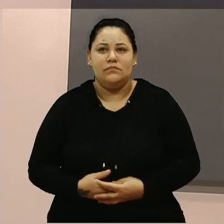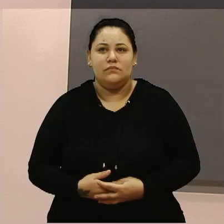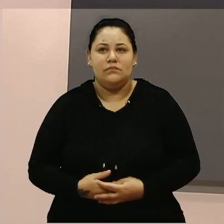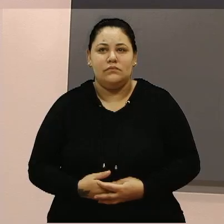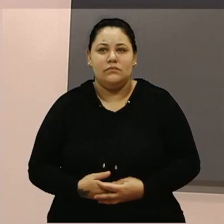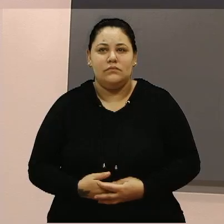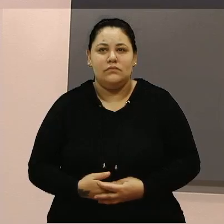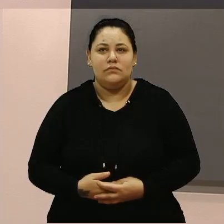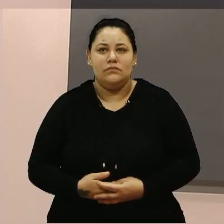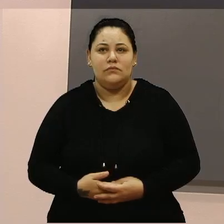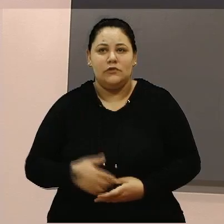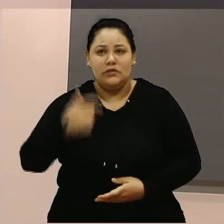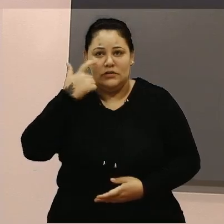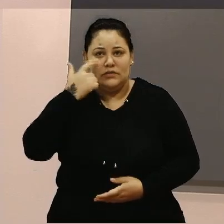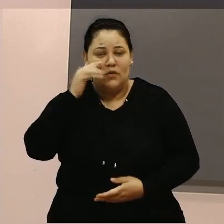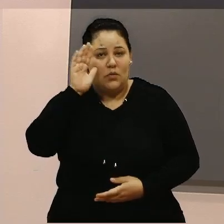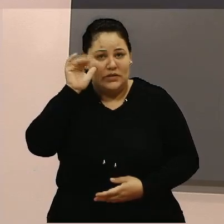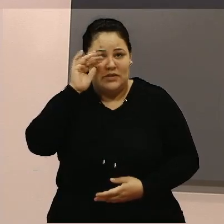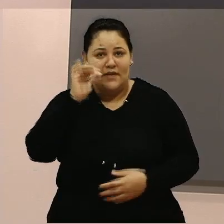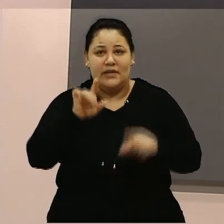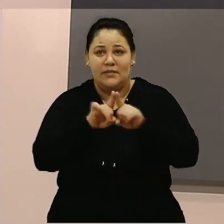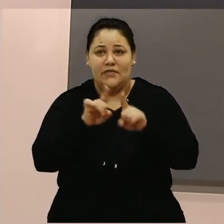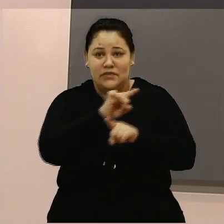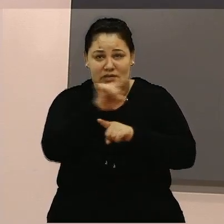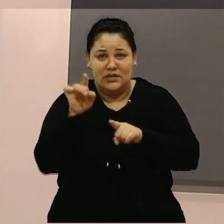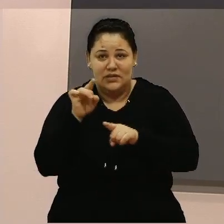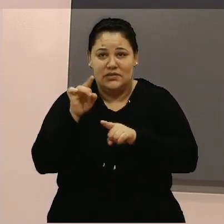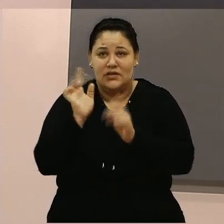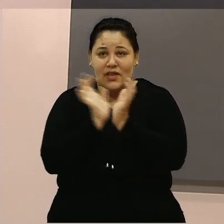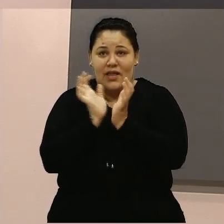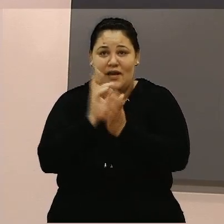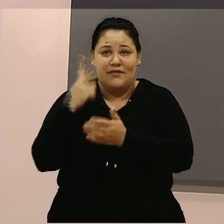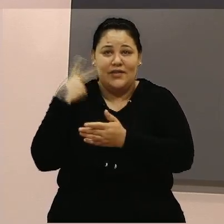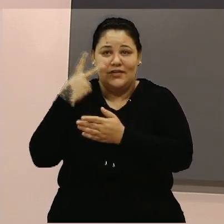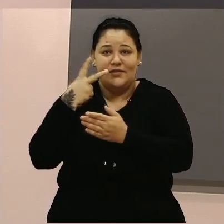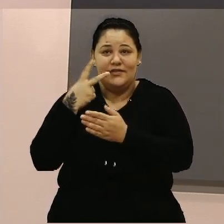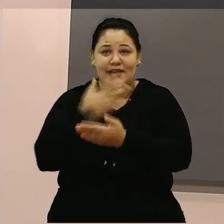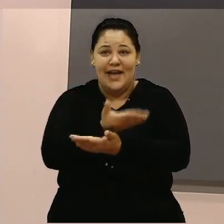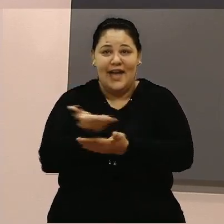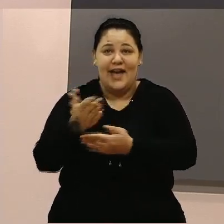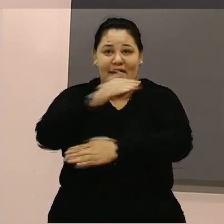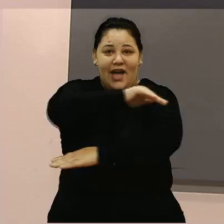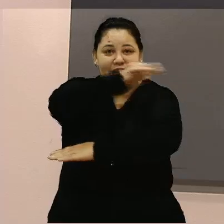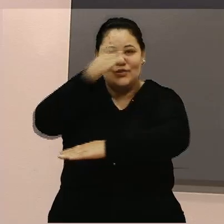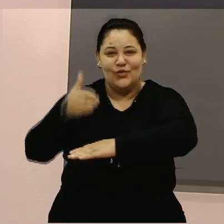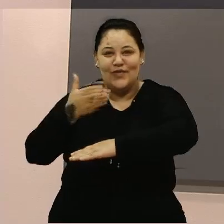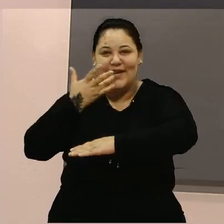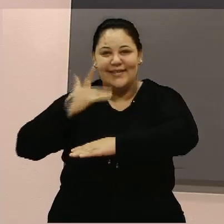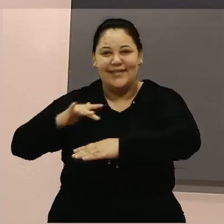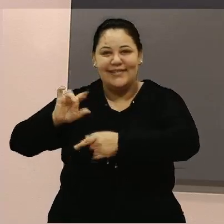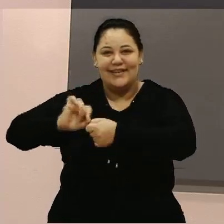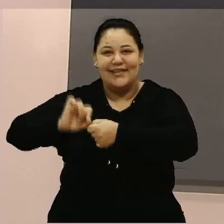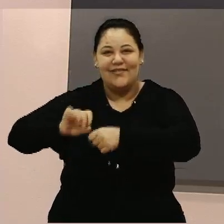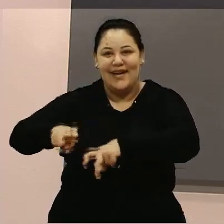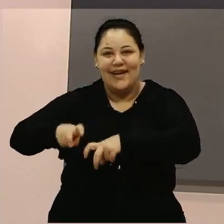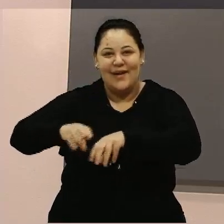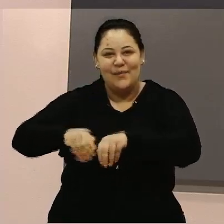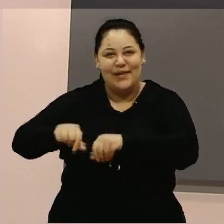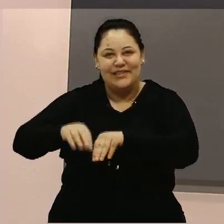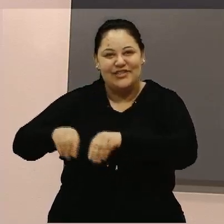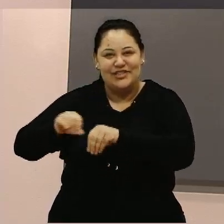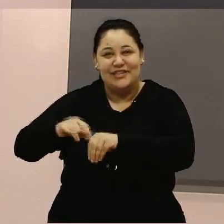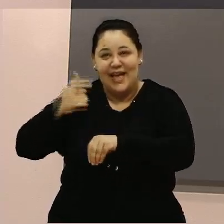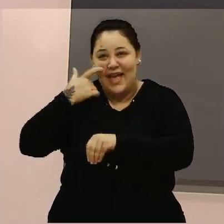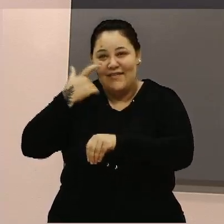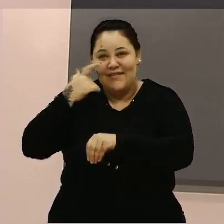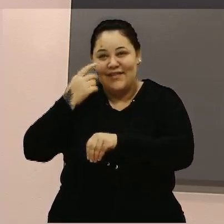Aí, se vocês observarem, colegas vereadores, essa área da estufa, lá onde as crianças fazem todo um trabalho. Vocês visualizam e vejam